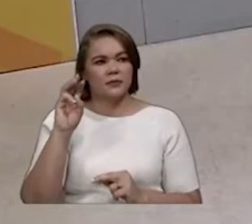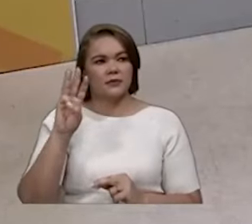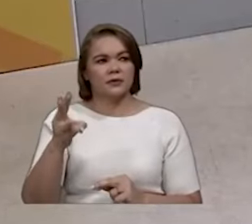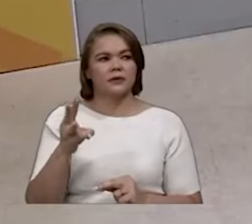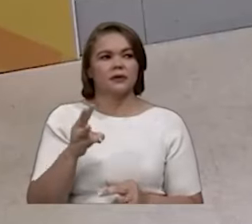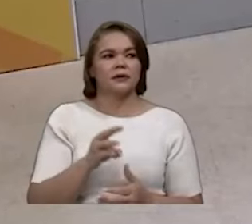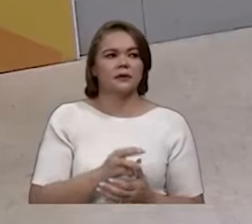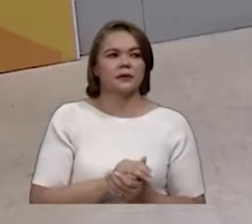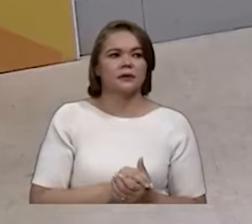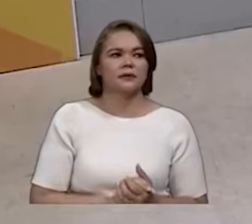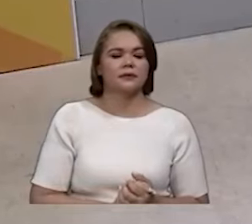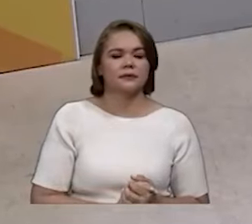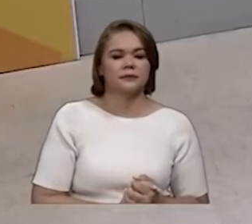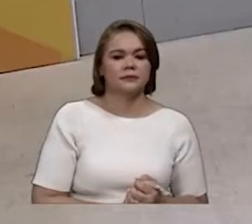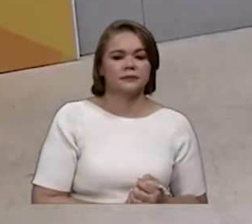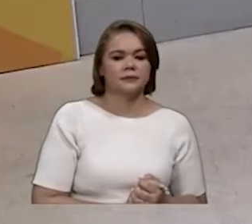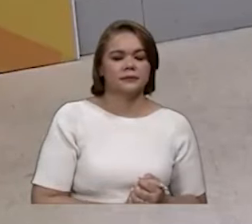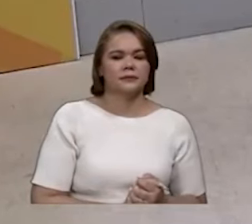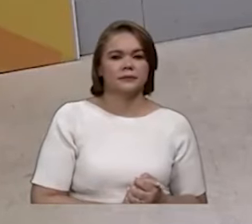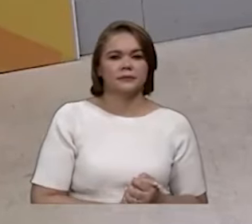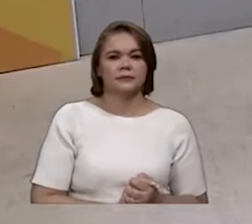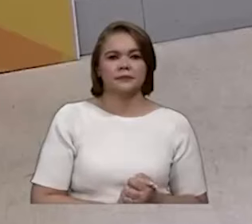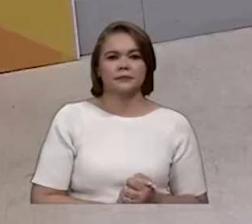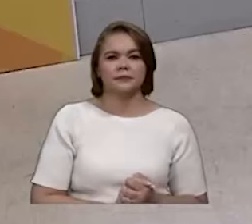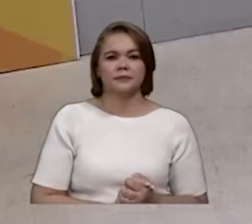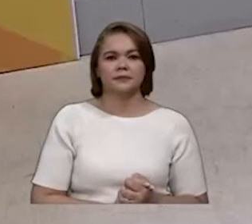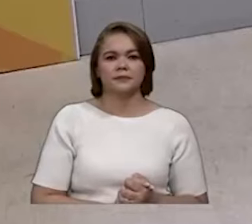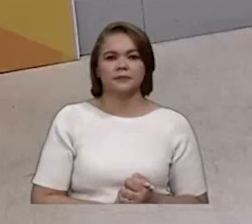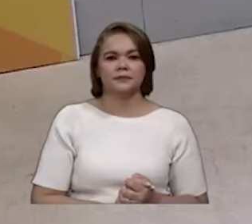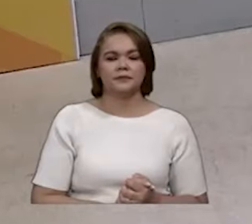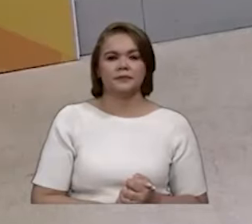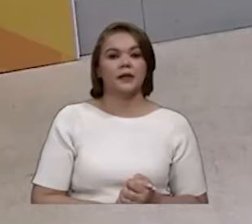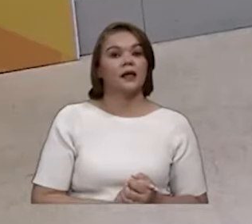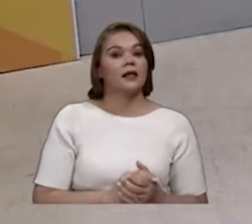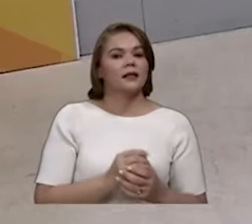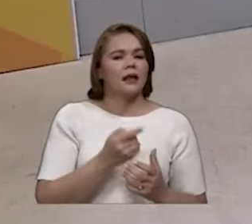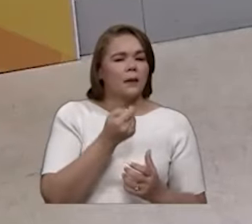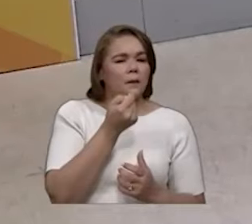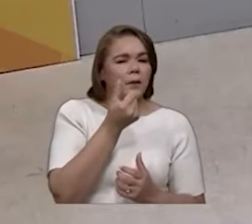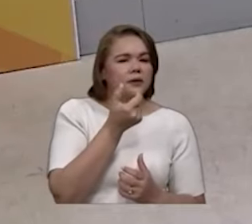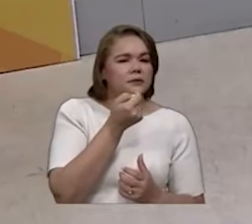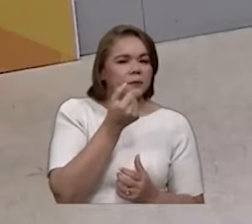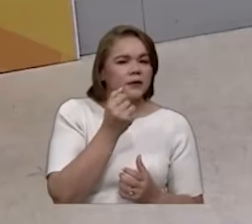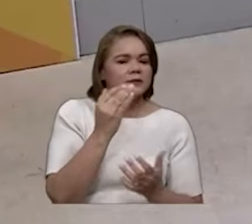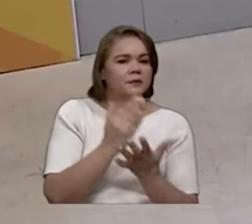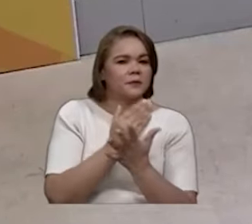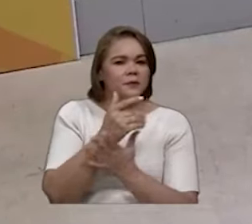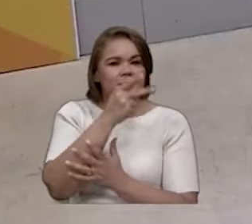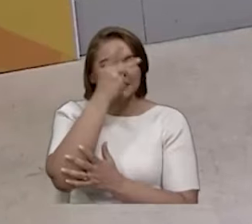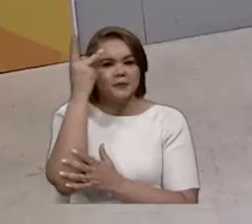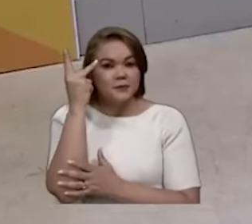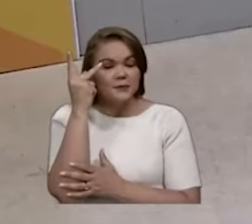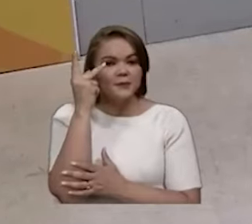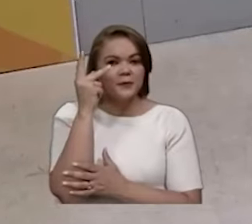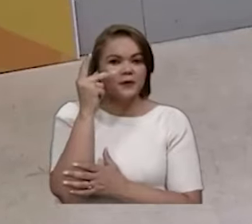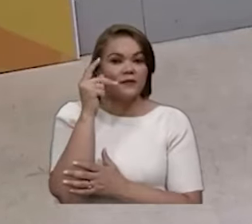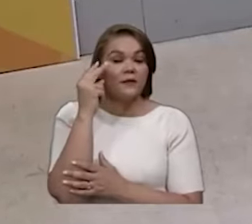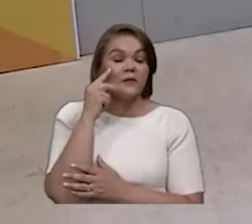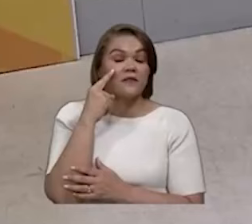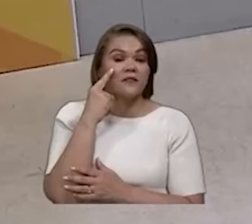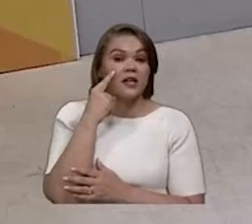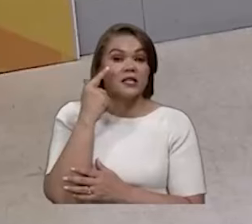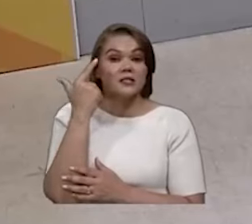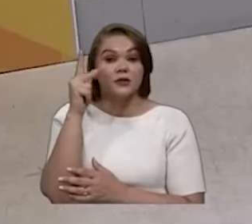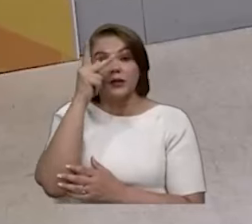reais. Tá pertinho. Para algumas pessoas tá mais perto do que nunca. Vamos ver se alguém mais vai entrar nessa